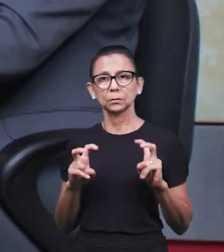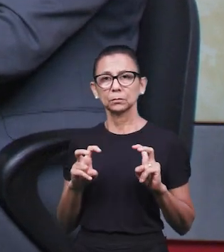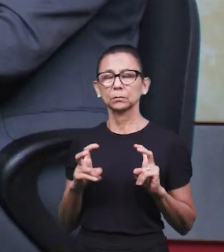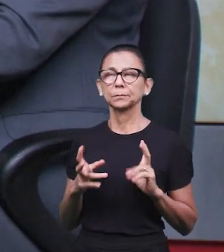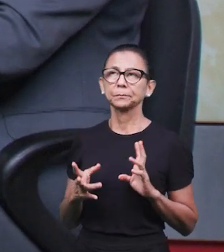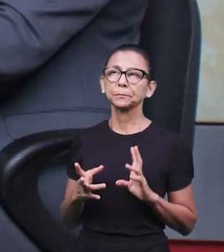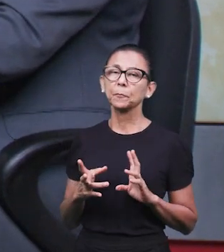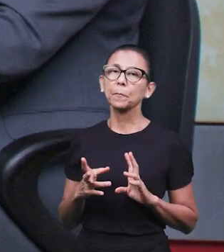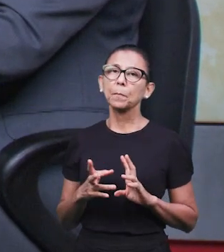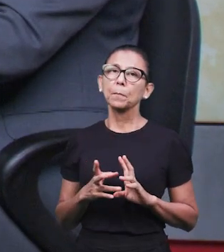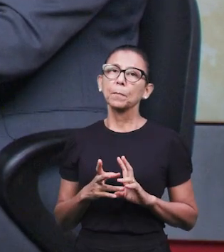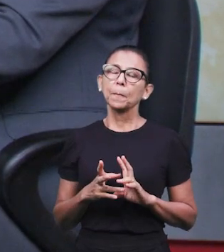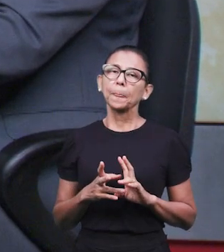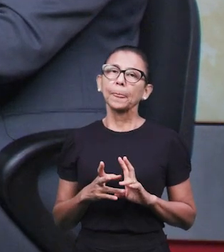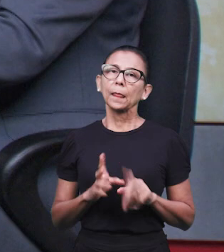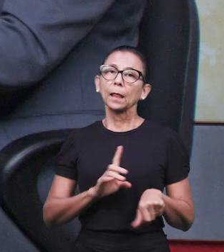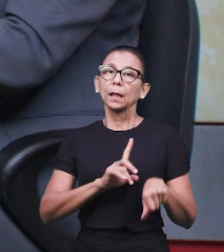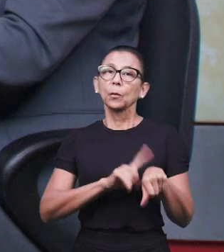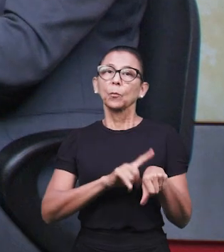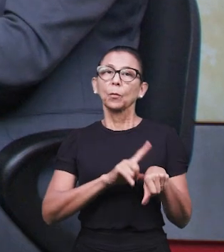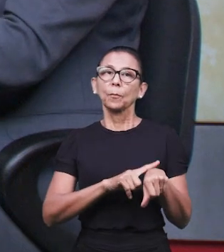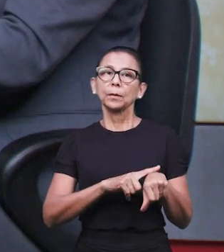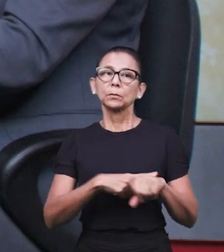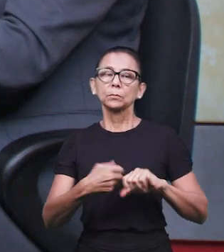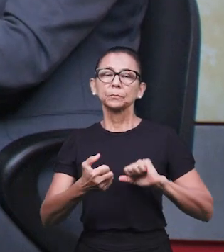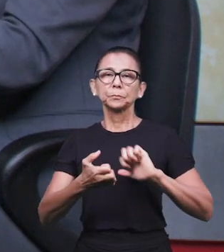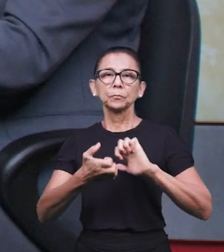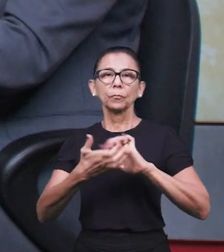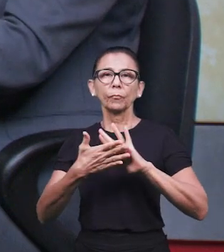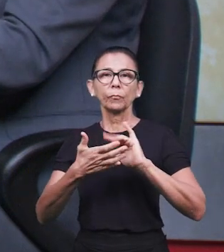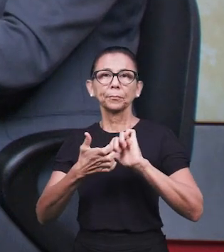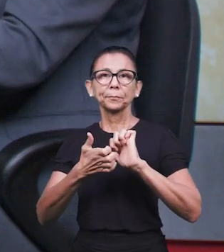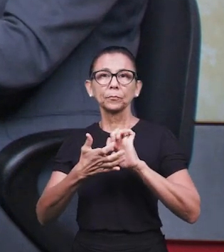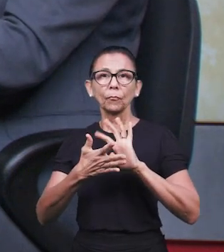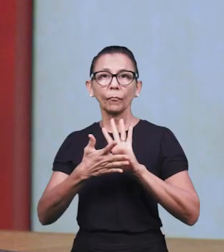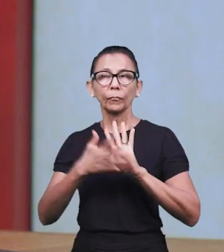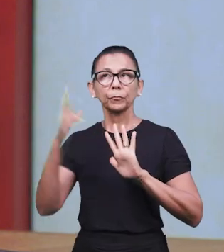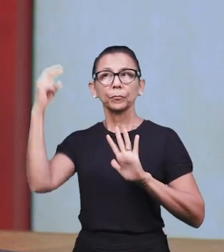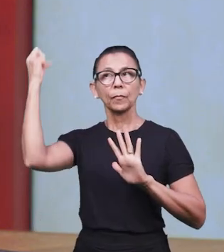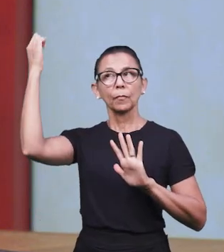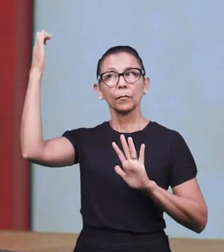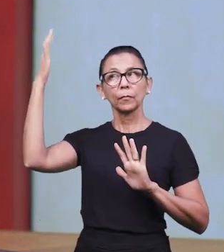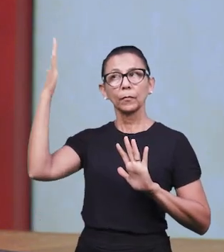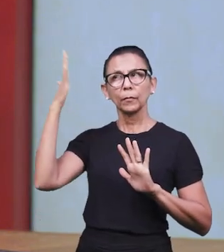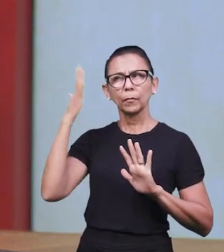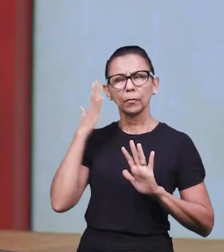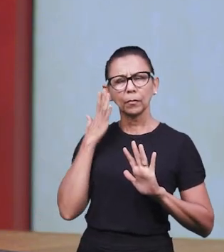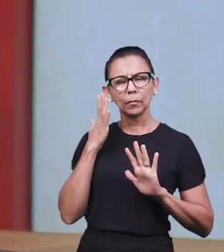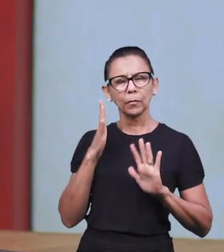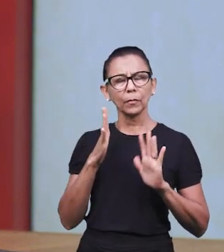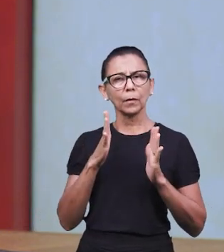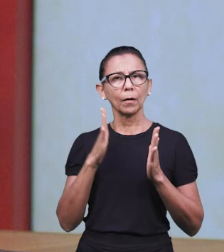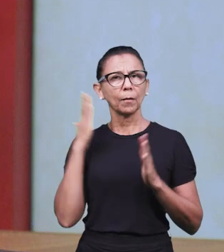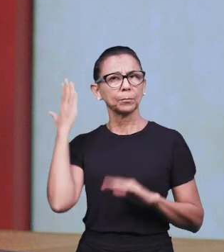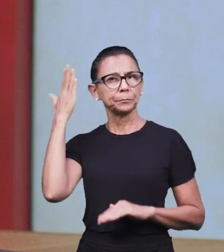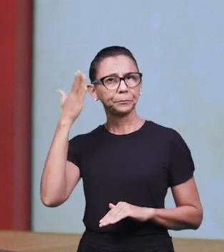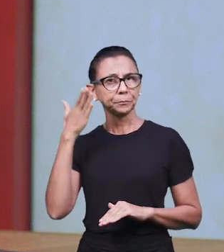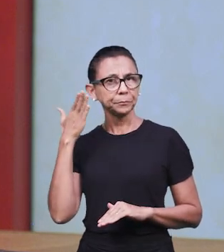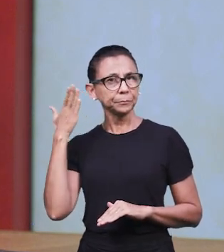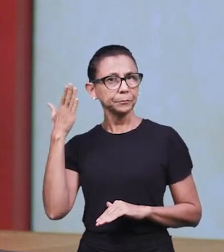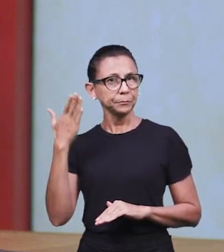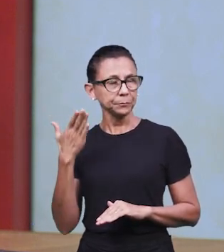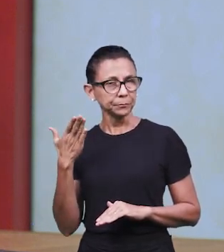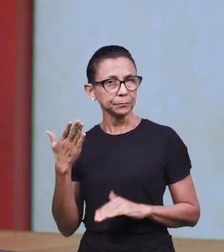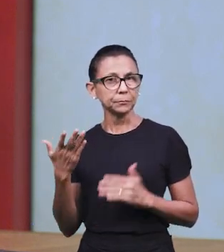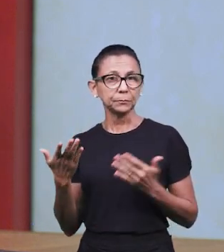momentos em que, pelo louvor, o Senhor direciona a palavra. Uhum. E o culto, o nosso culto,